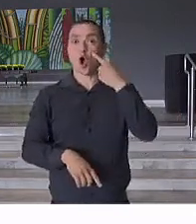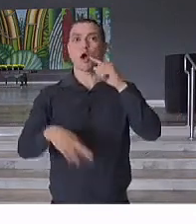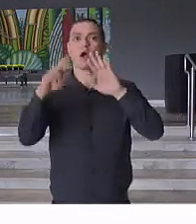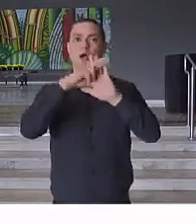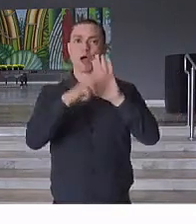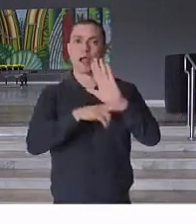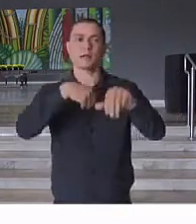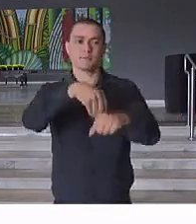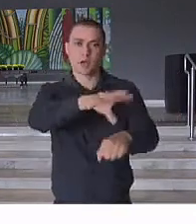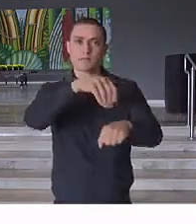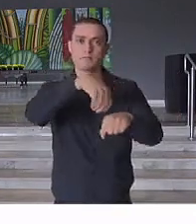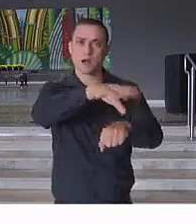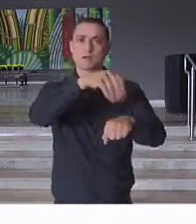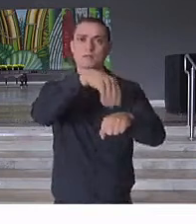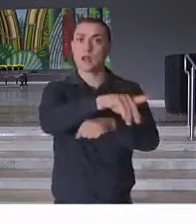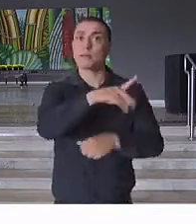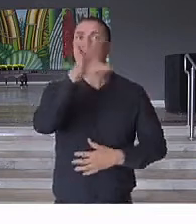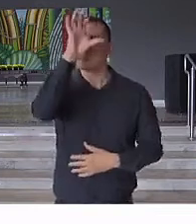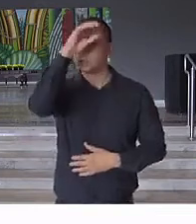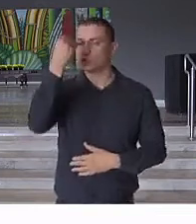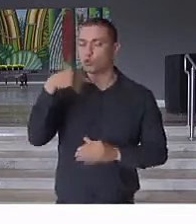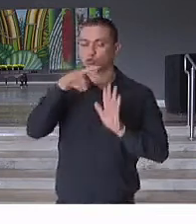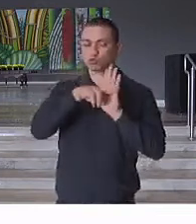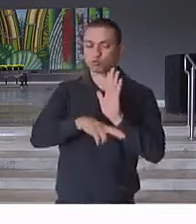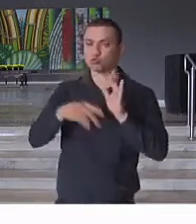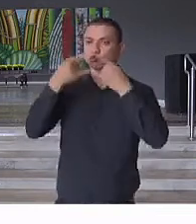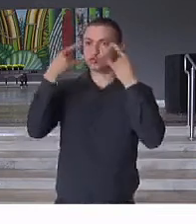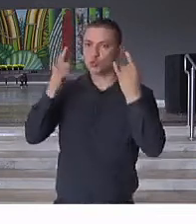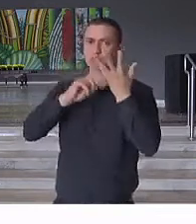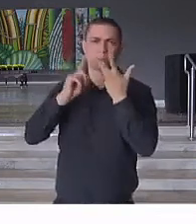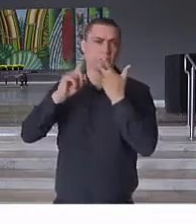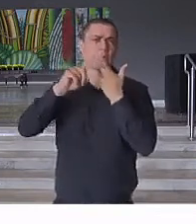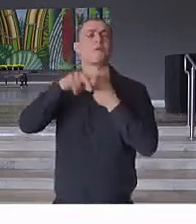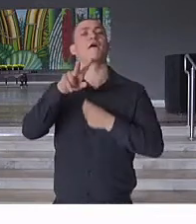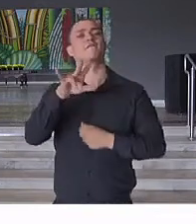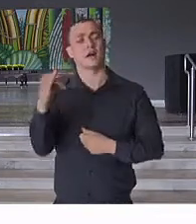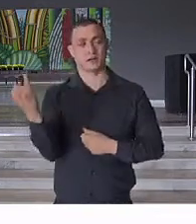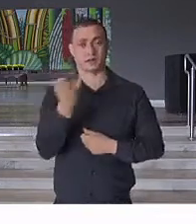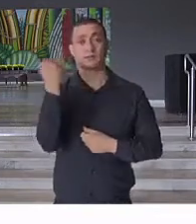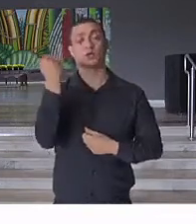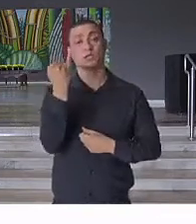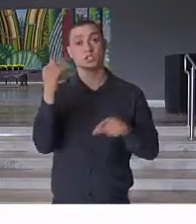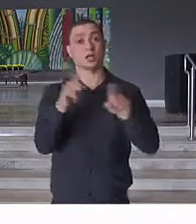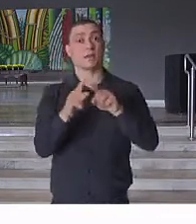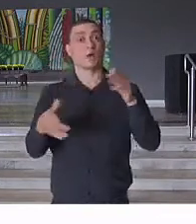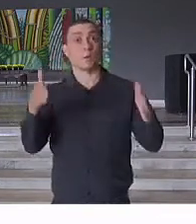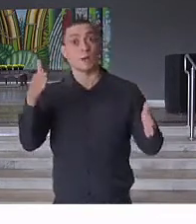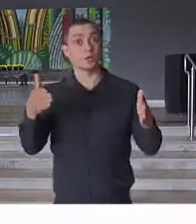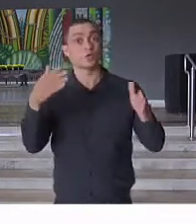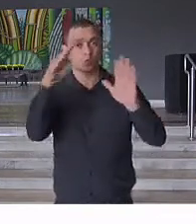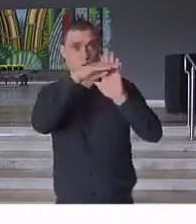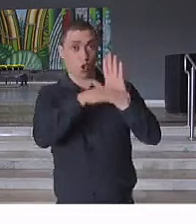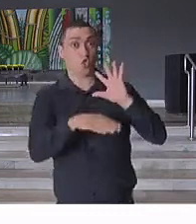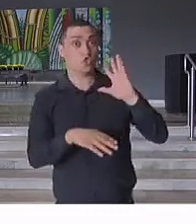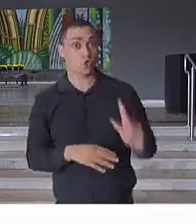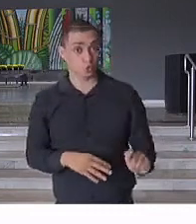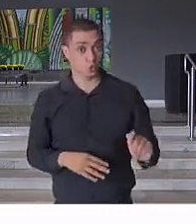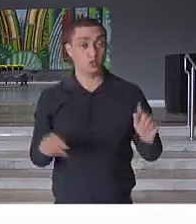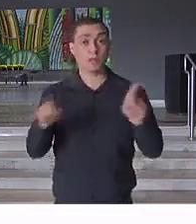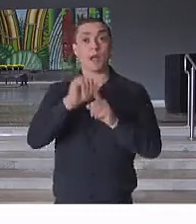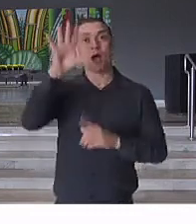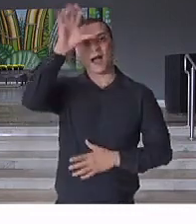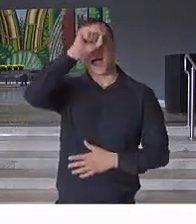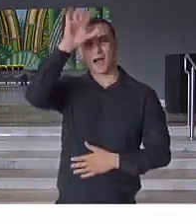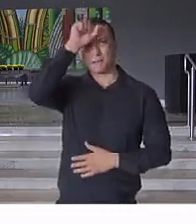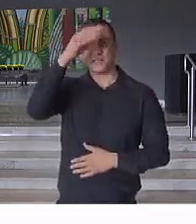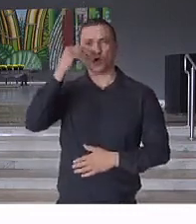a prática dos protocolos, para a prevenção. Isso é muito importante, ser radicais quanto ao cumprimento dos protocolos e o aprendizado